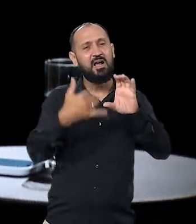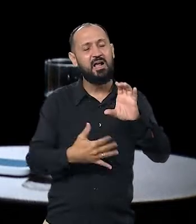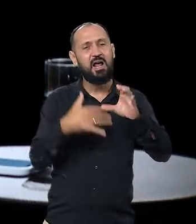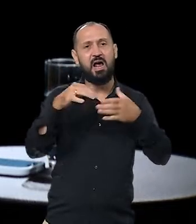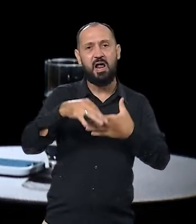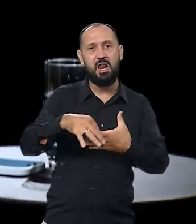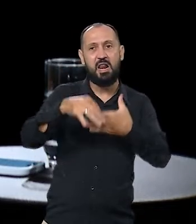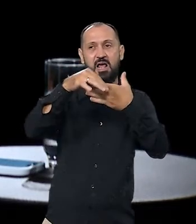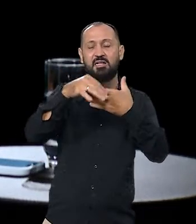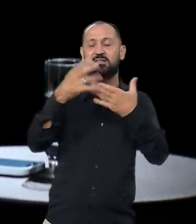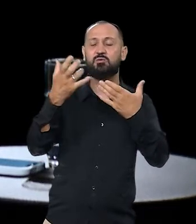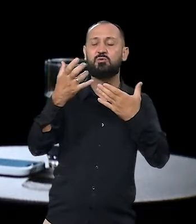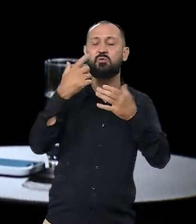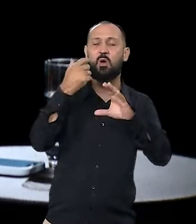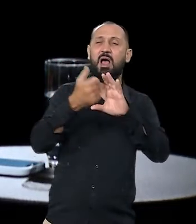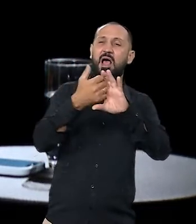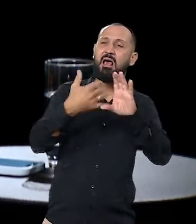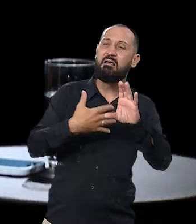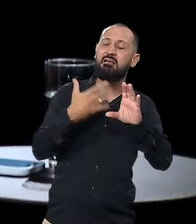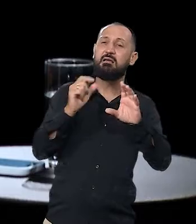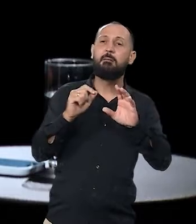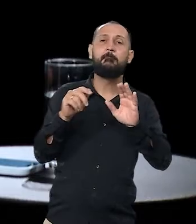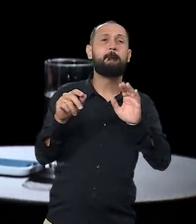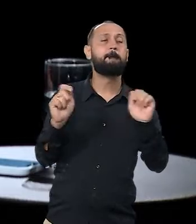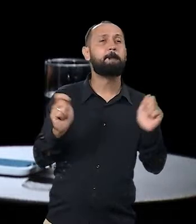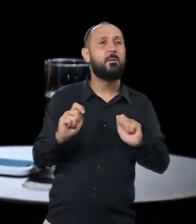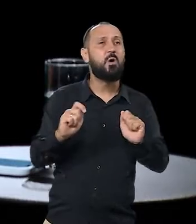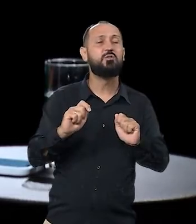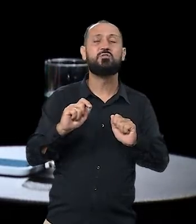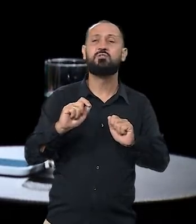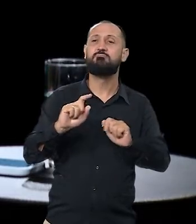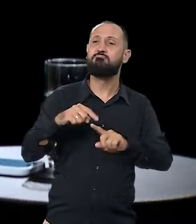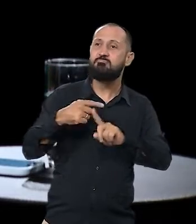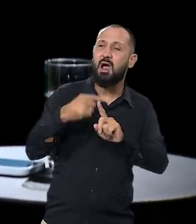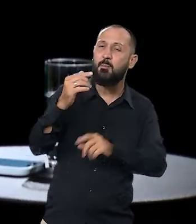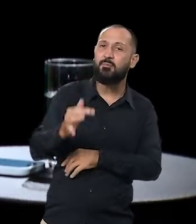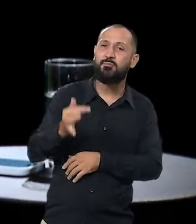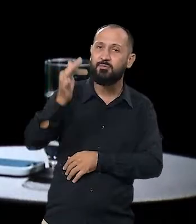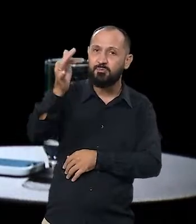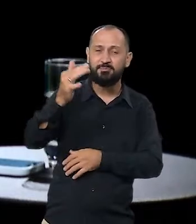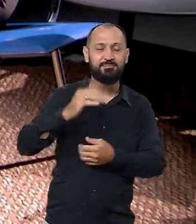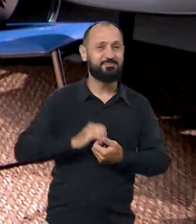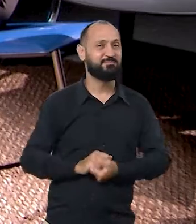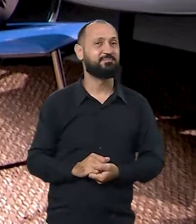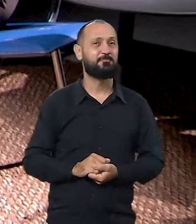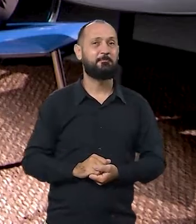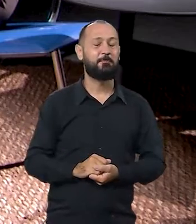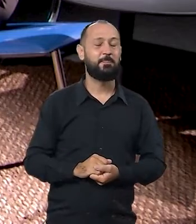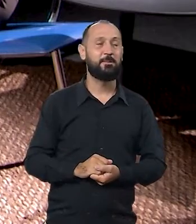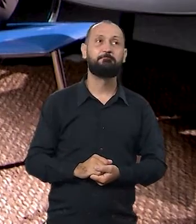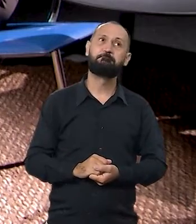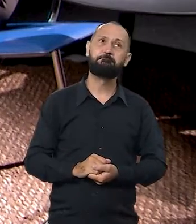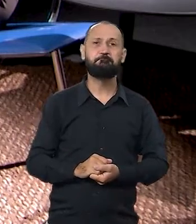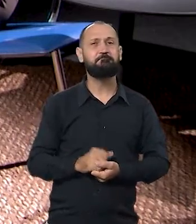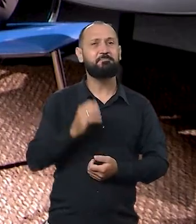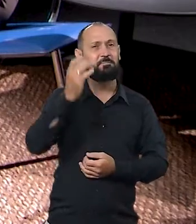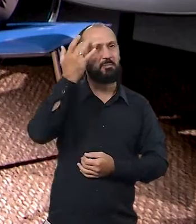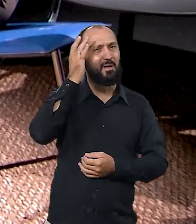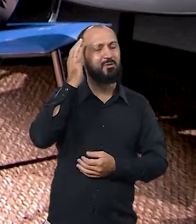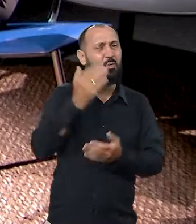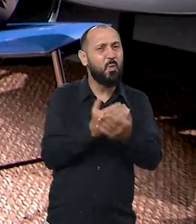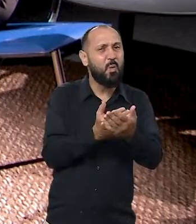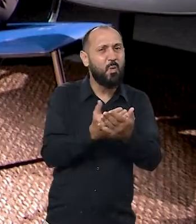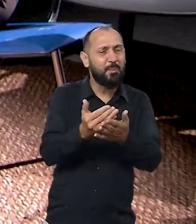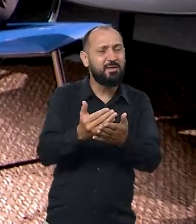de liderança na sua personalidade que você percebeu que poderia mais, né, para esse futuro? Eu acho que